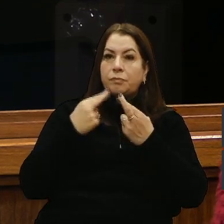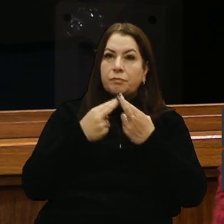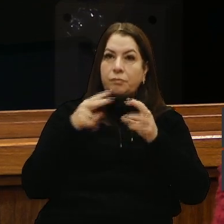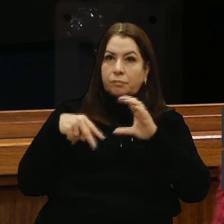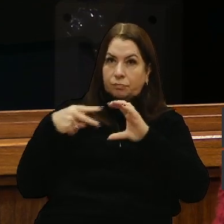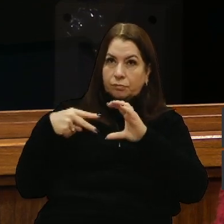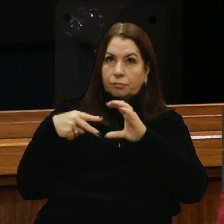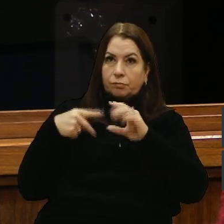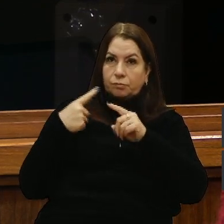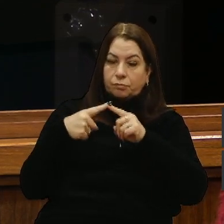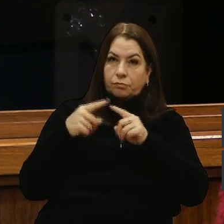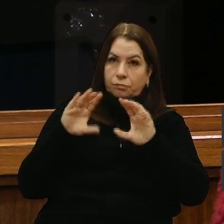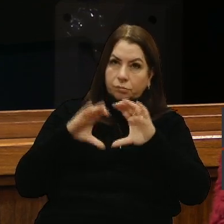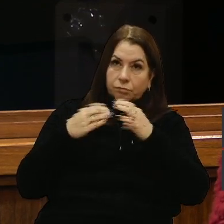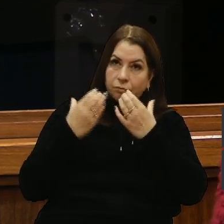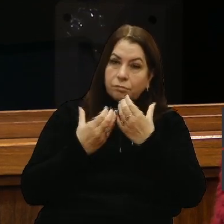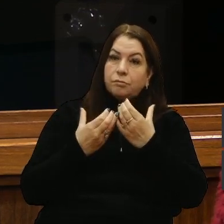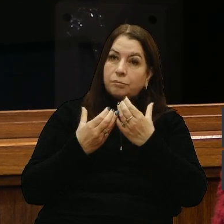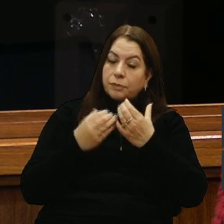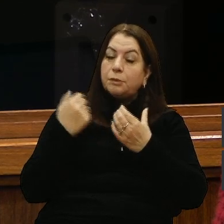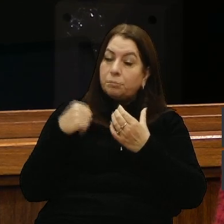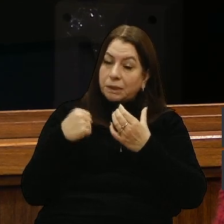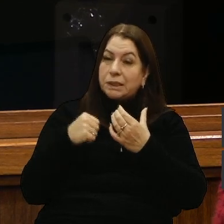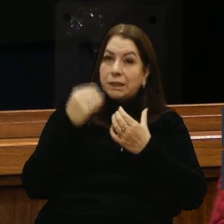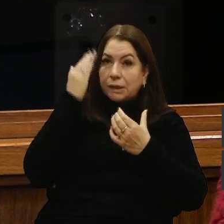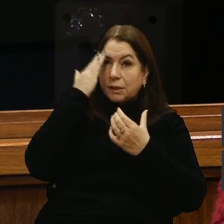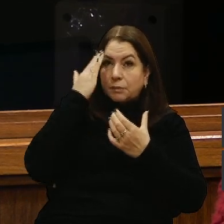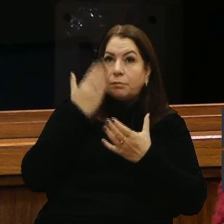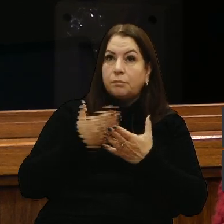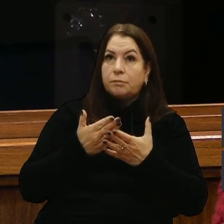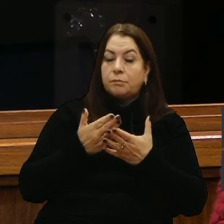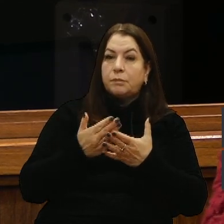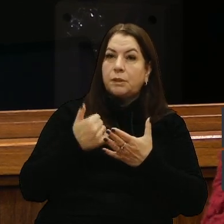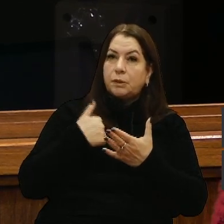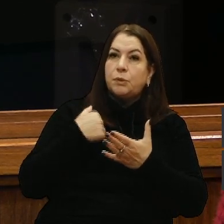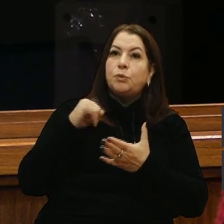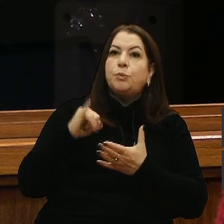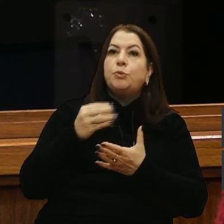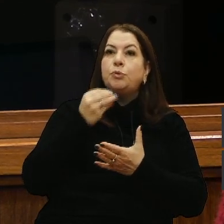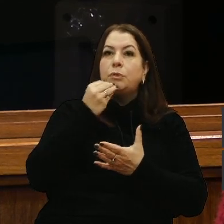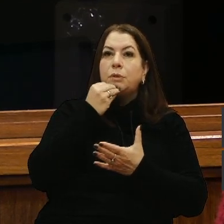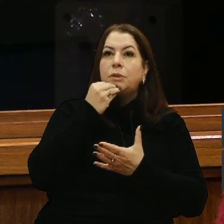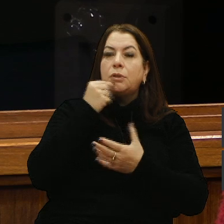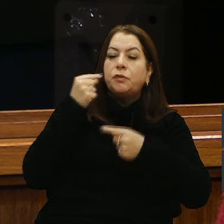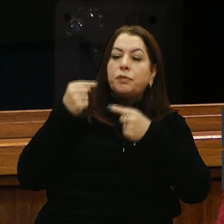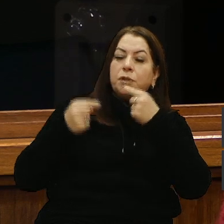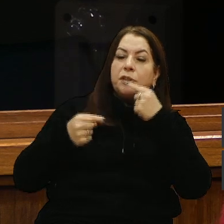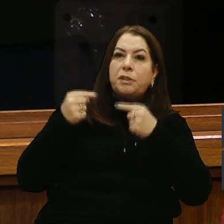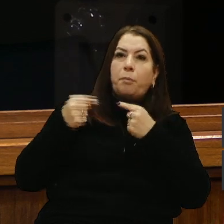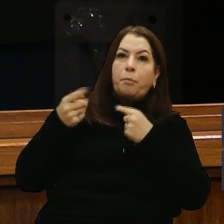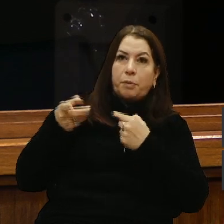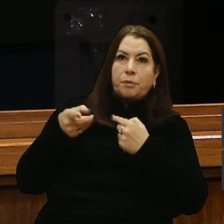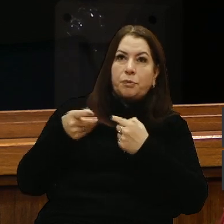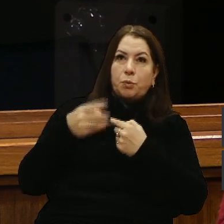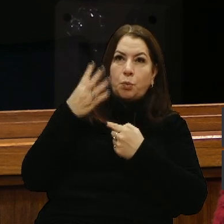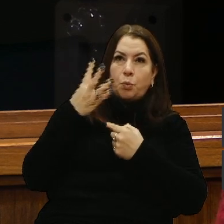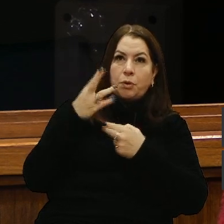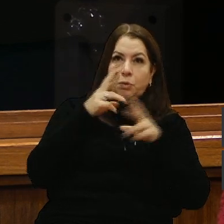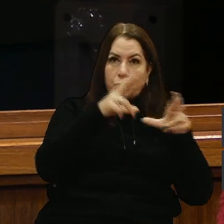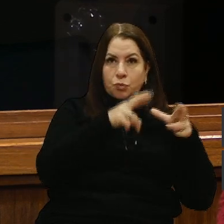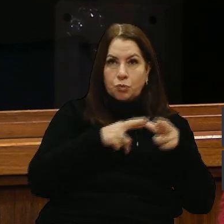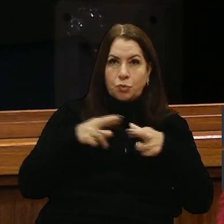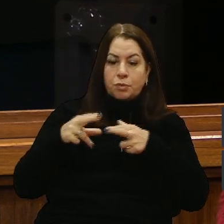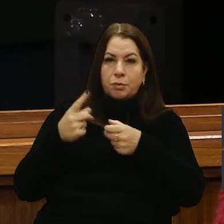Câmara, porque a comunidade precisa saber. Eu tive a oportunidade de fazer debate em 4 regiões